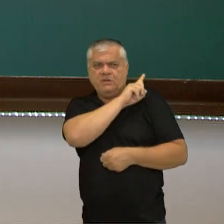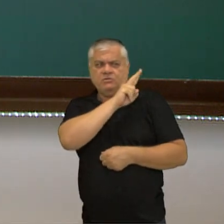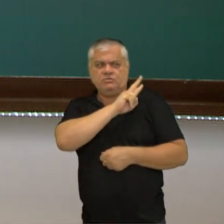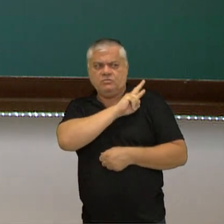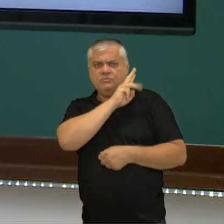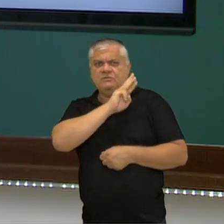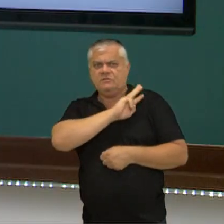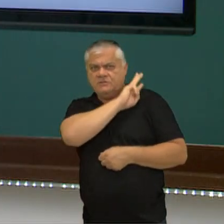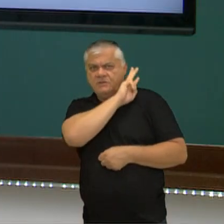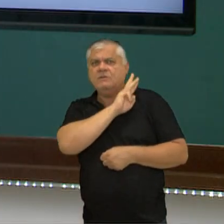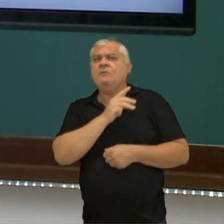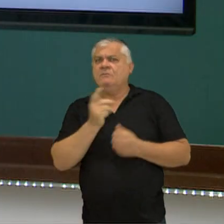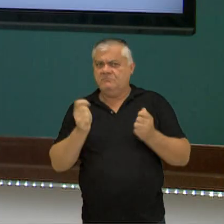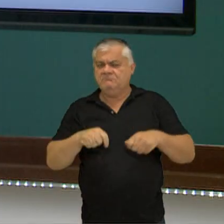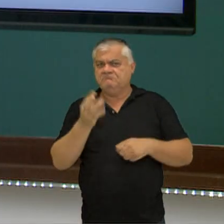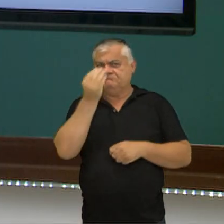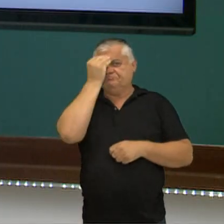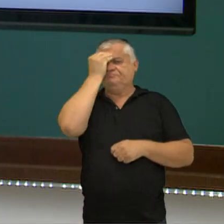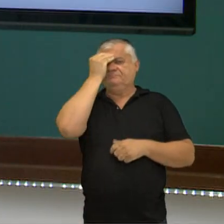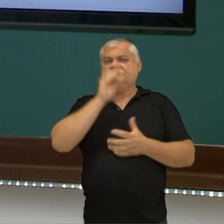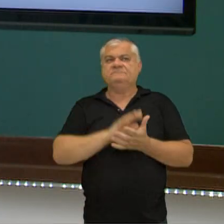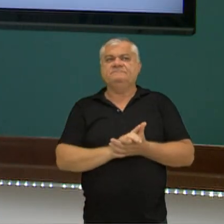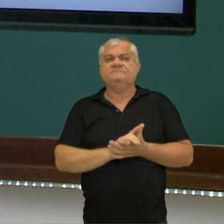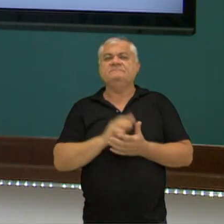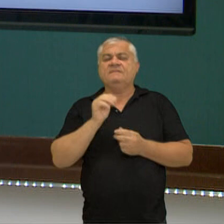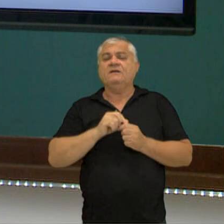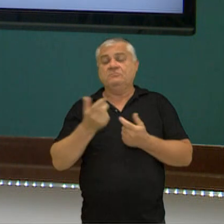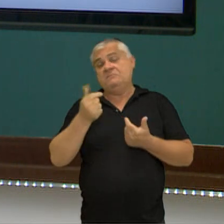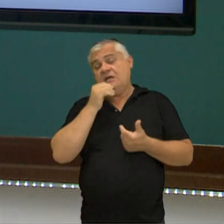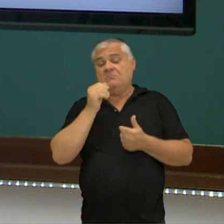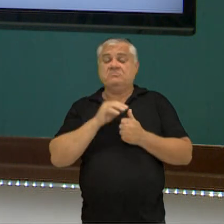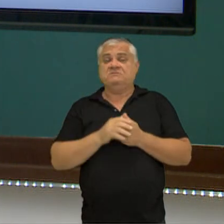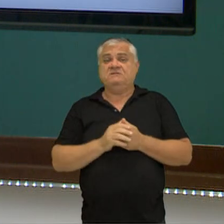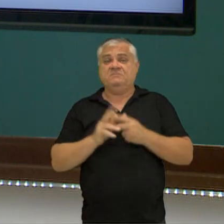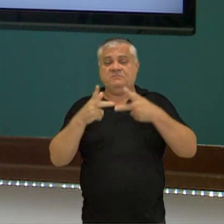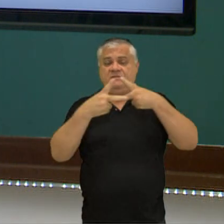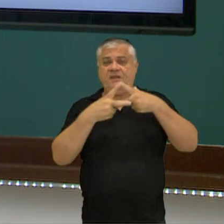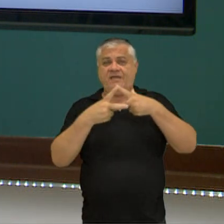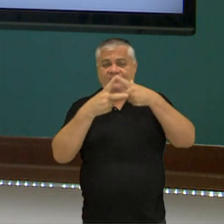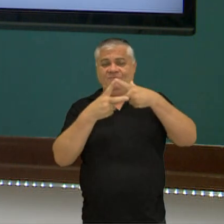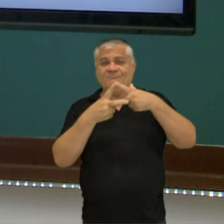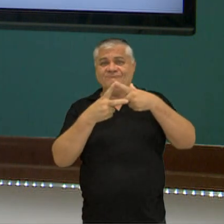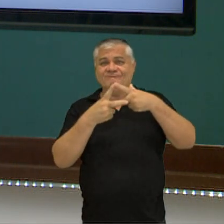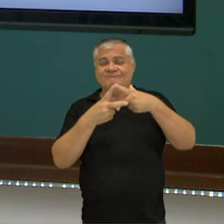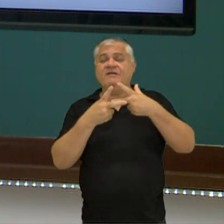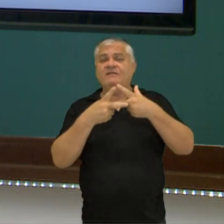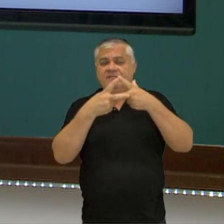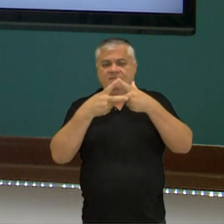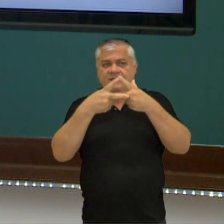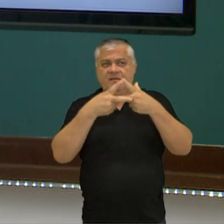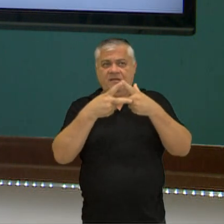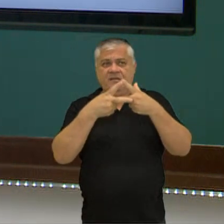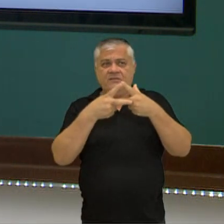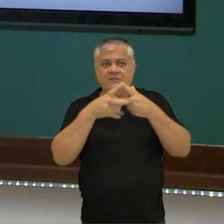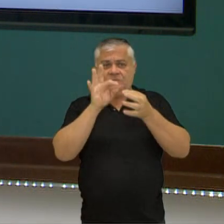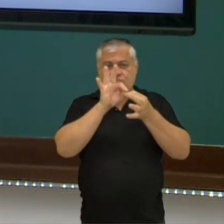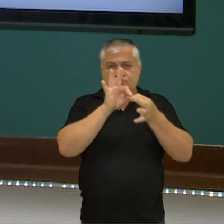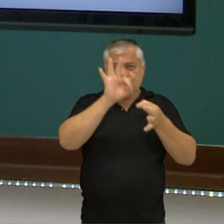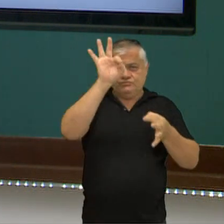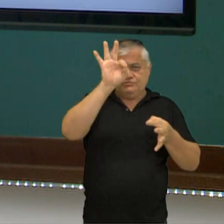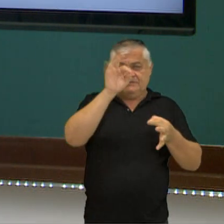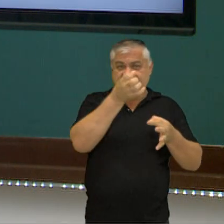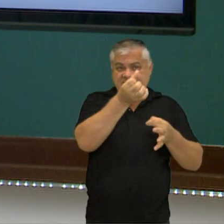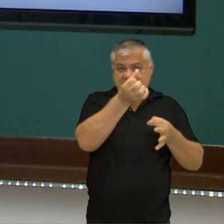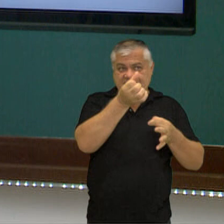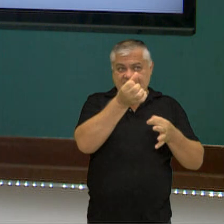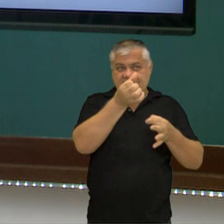ensino fundamental. Então, resolvendo, dá um triângulo retângulo, como eu dei a ideia para vocês. Aqui a geratriz vale 6, a